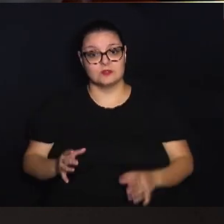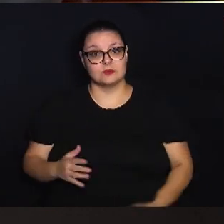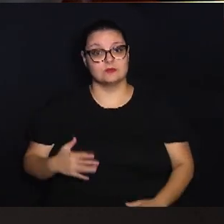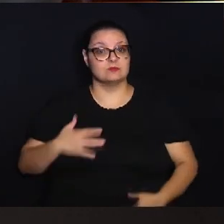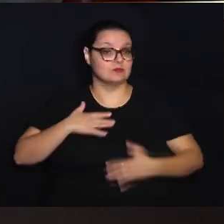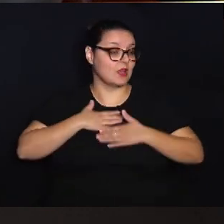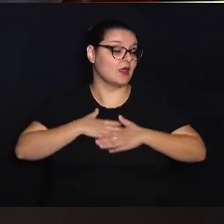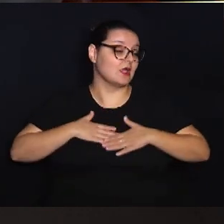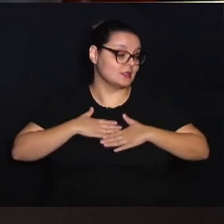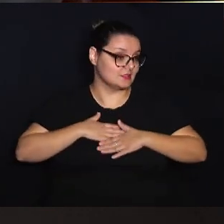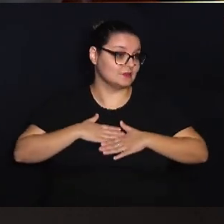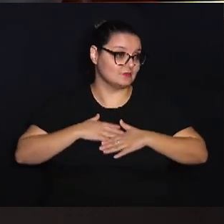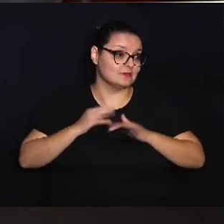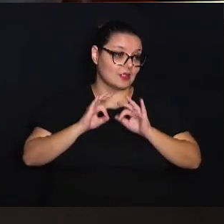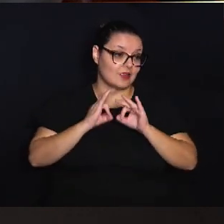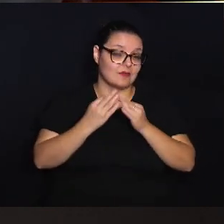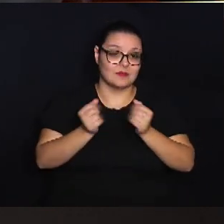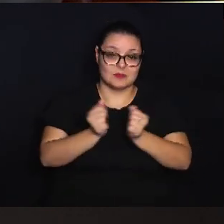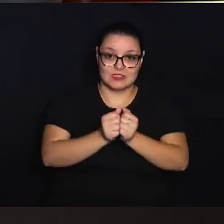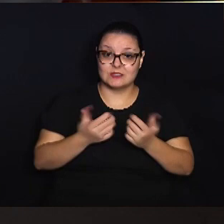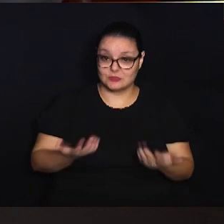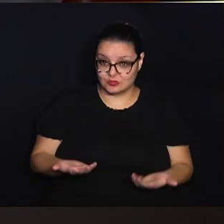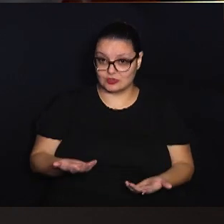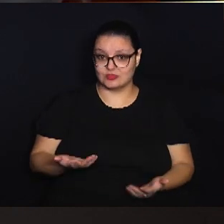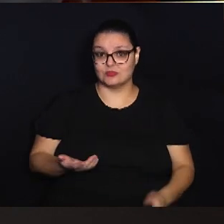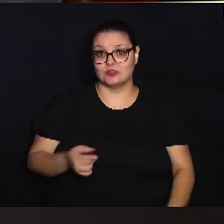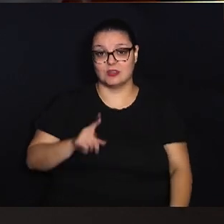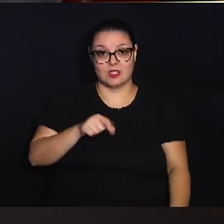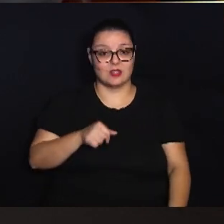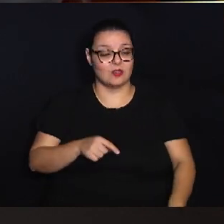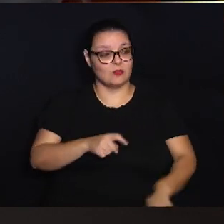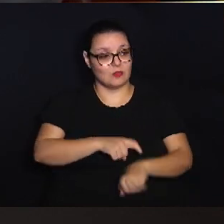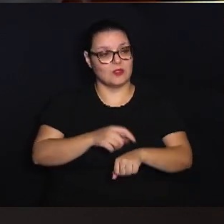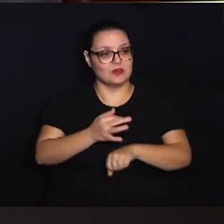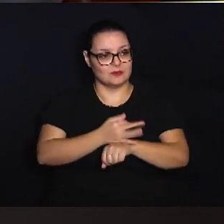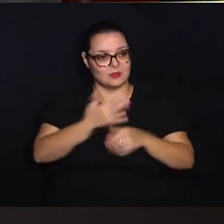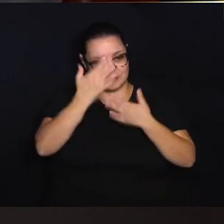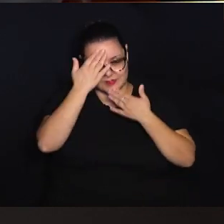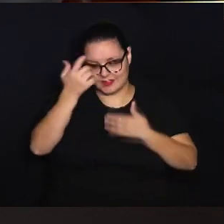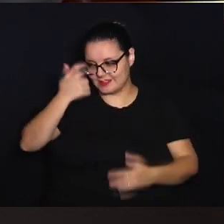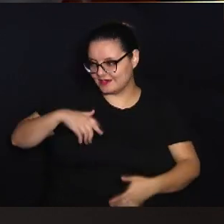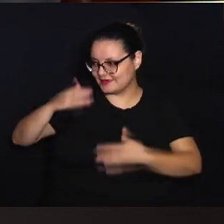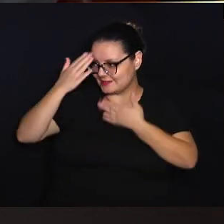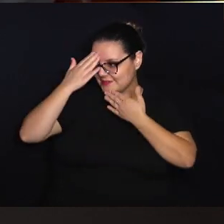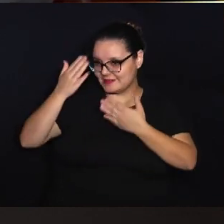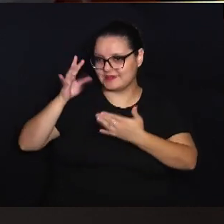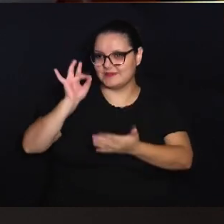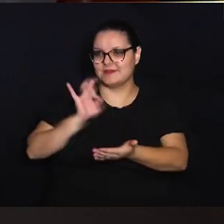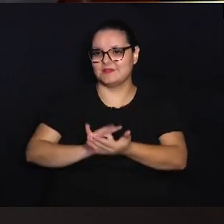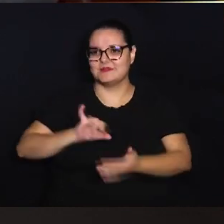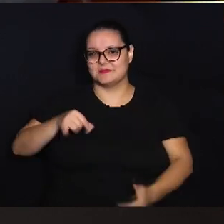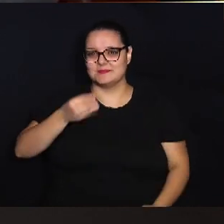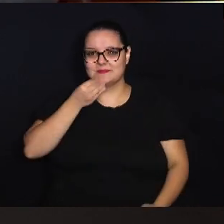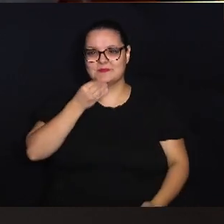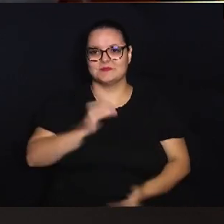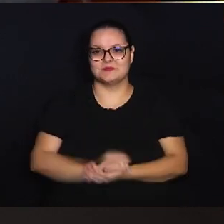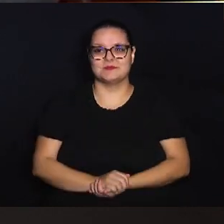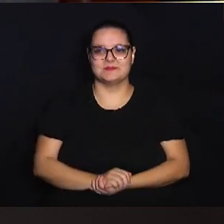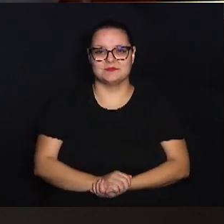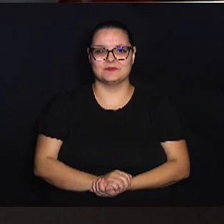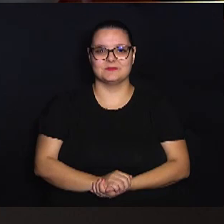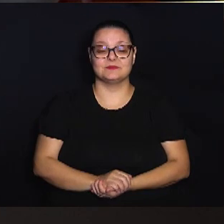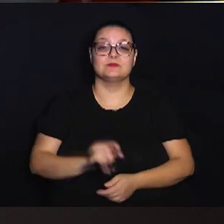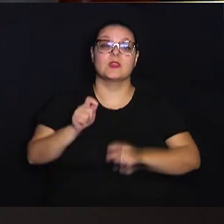tão especial, gostoso, que você está em família, que é o período de férias, né? Professor, muito obrigado. Eu que agradeço demais a